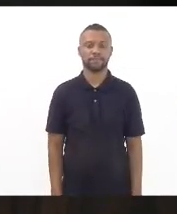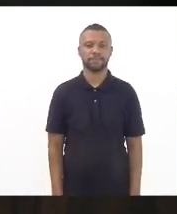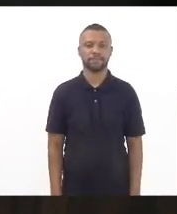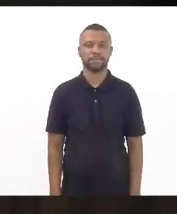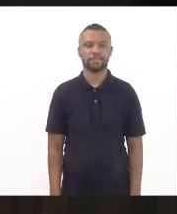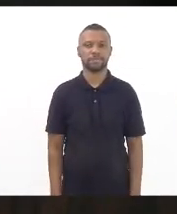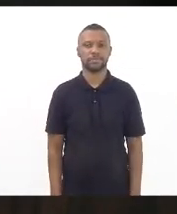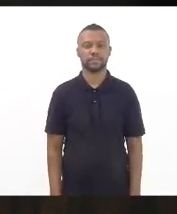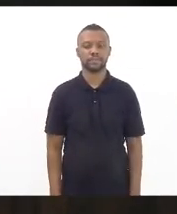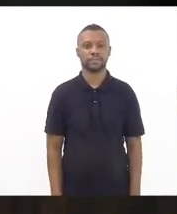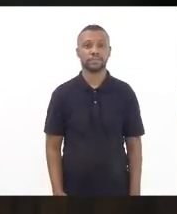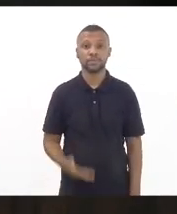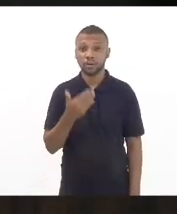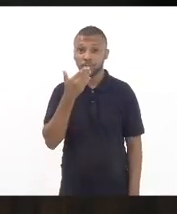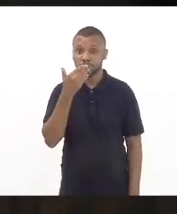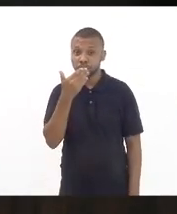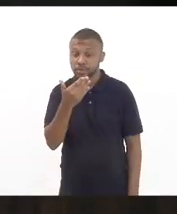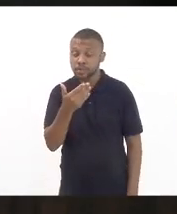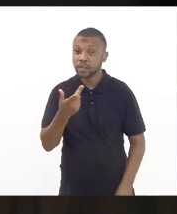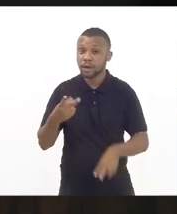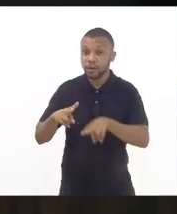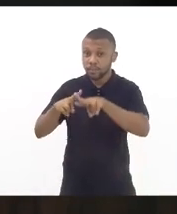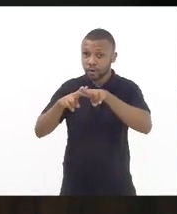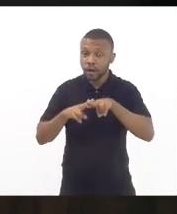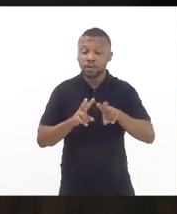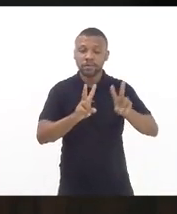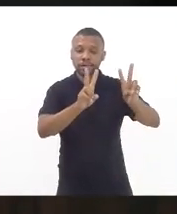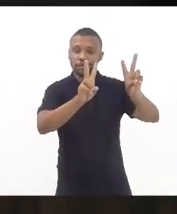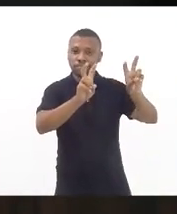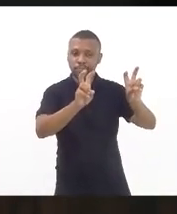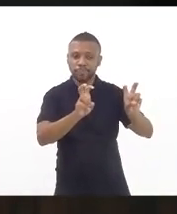Pediria, por conta da pauta, tem aqui